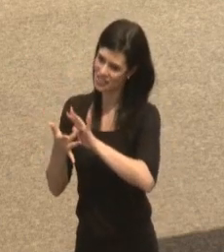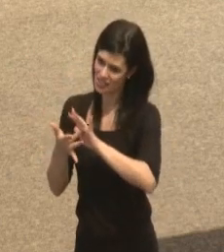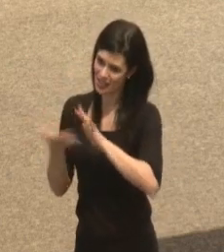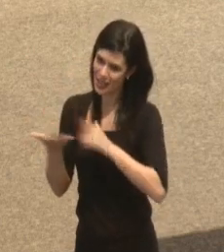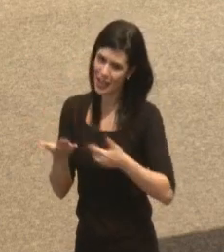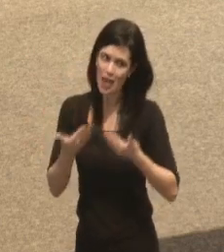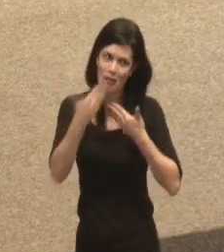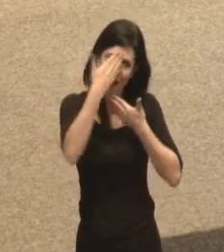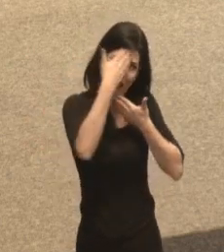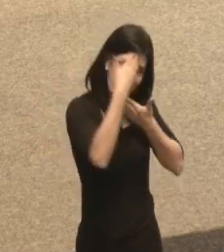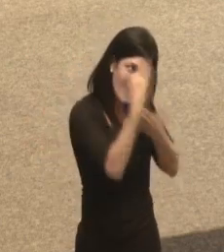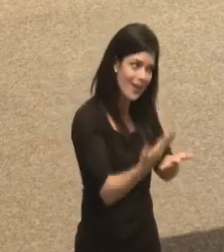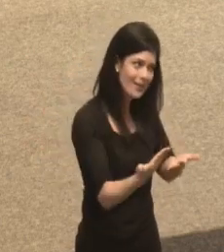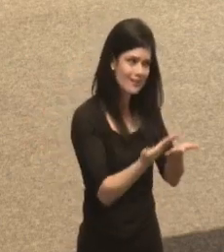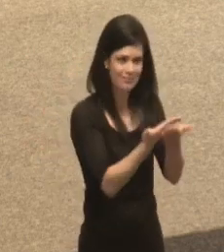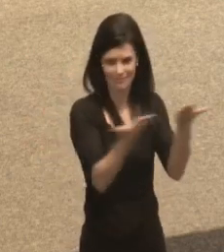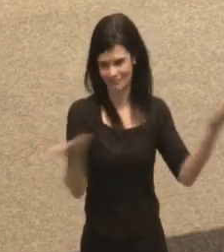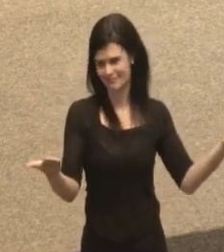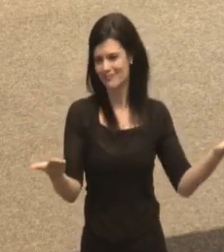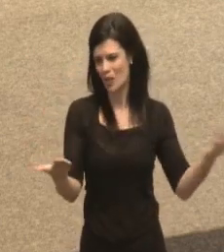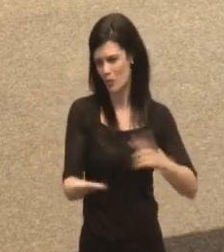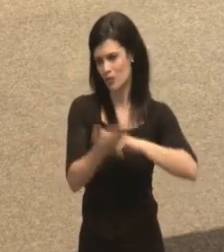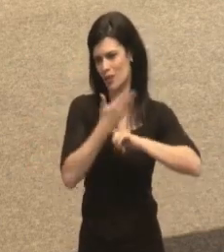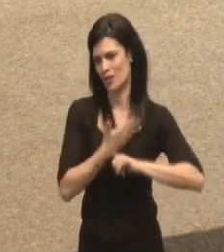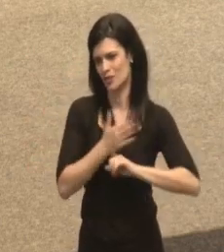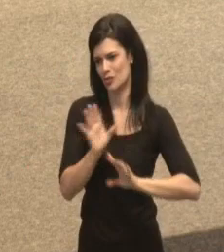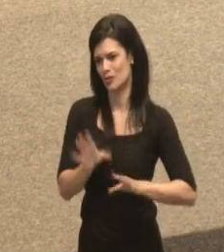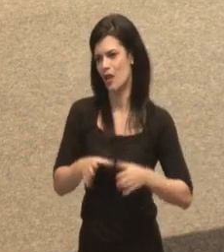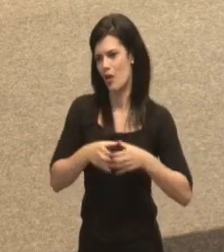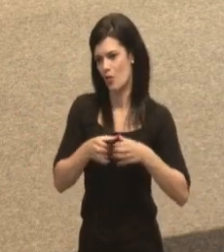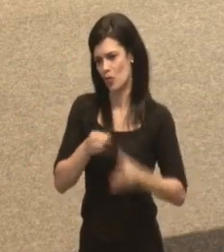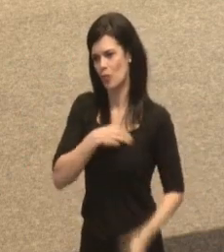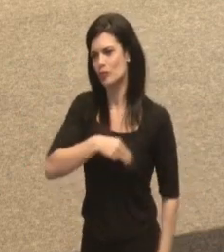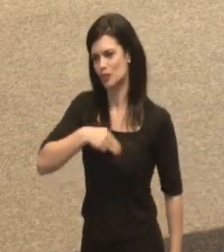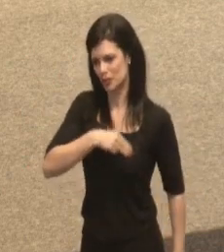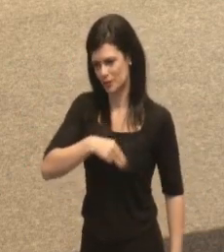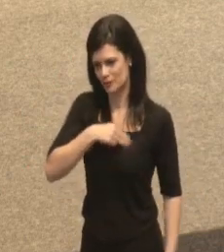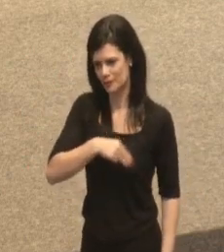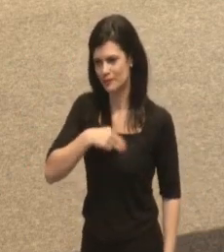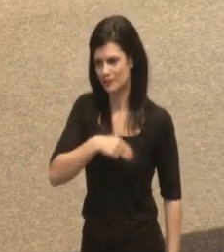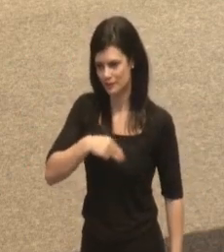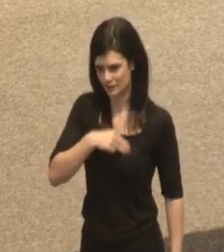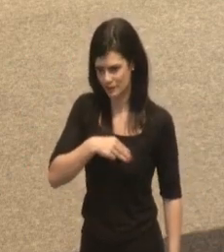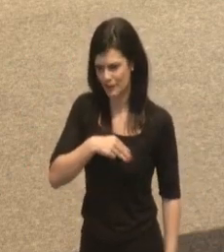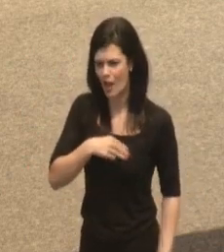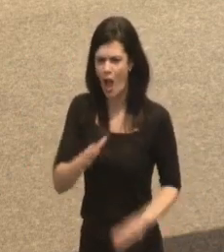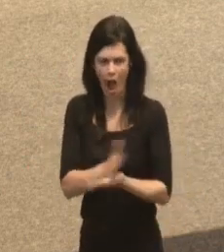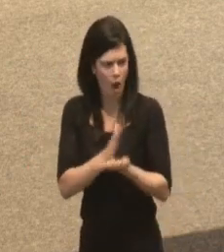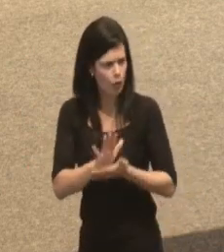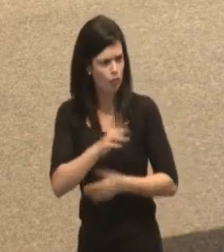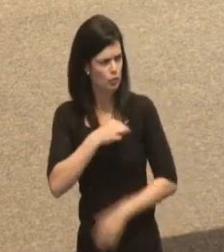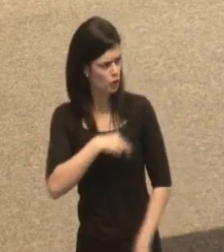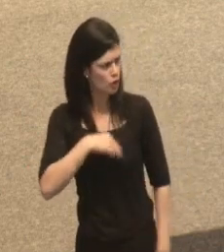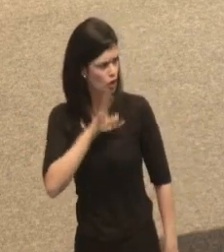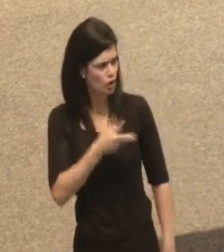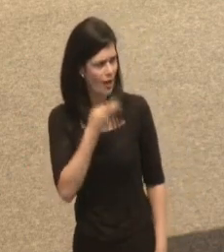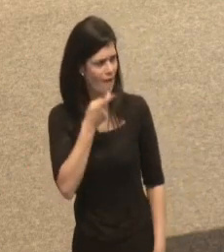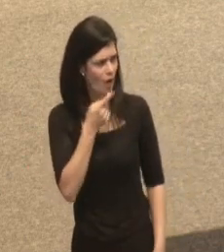expressar a nossa gratidão. Quero saudar os nossos missionários já mencionados aqui nesta